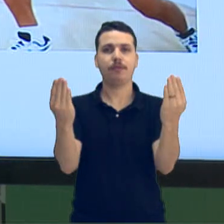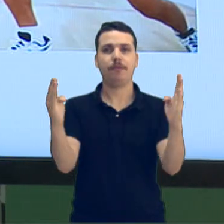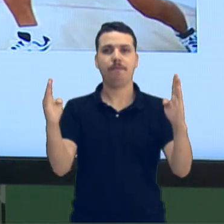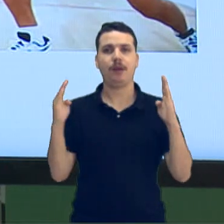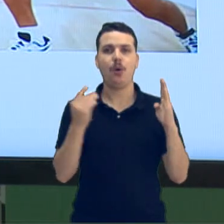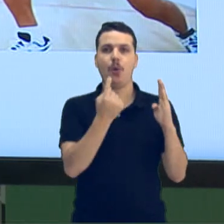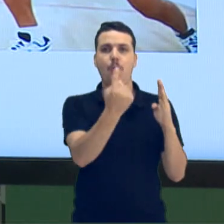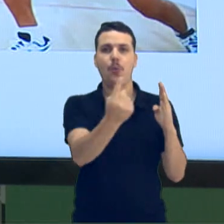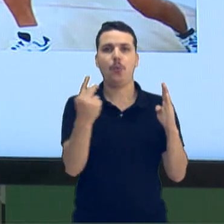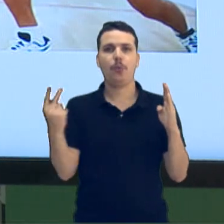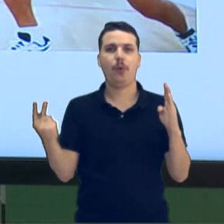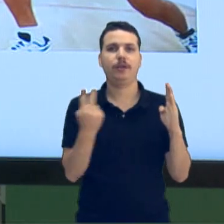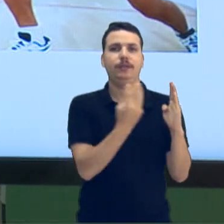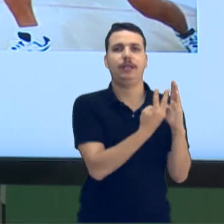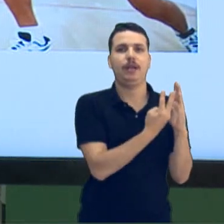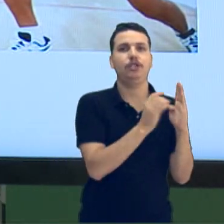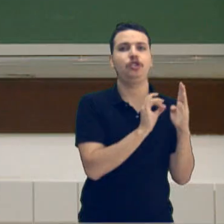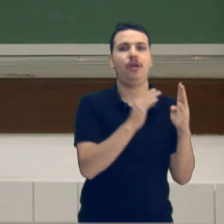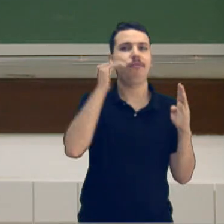não é contado o teto.